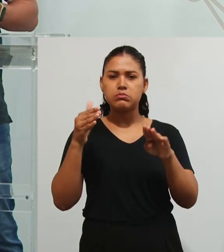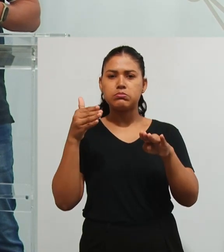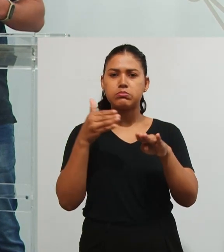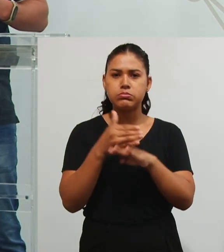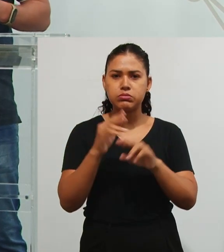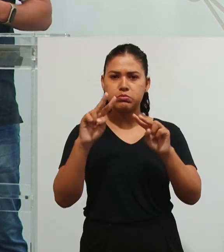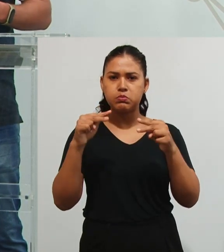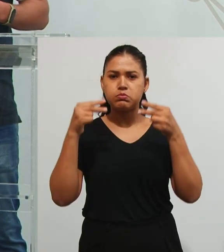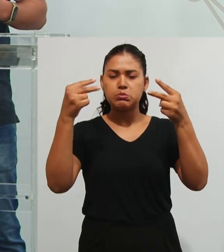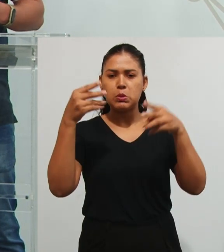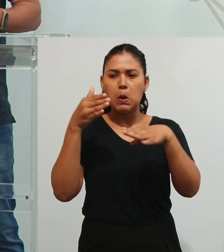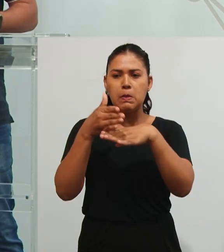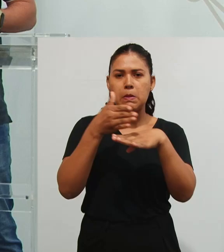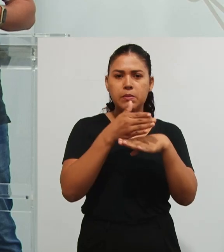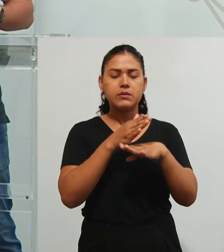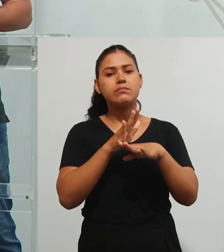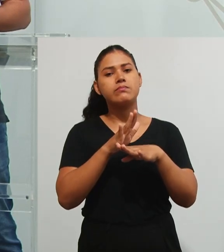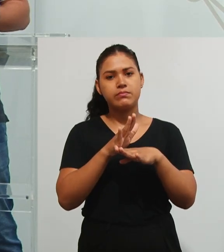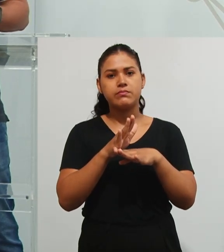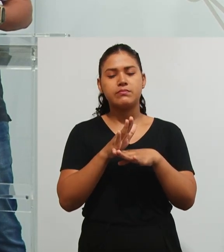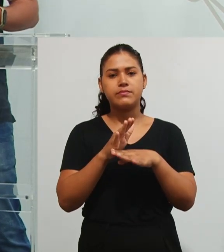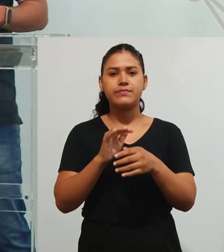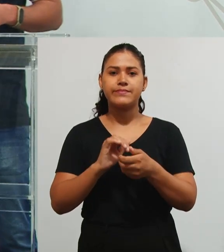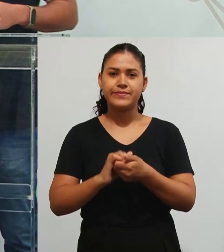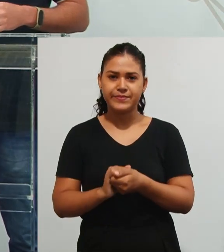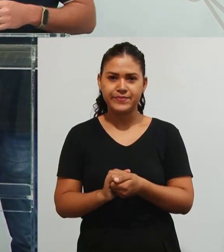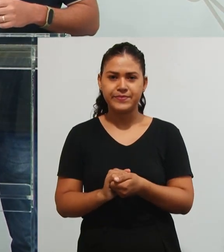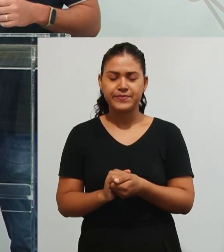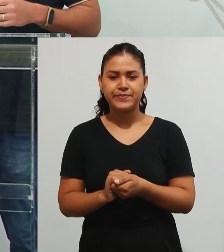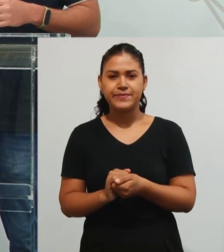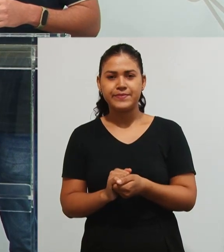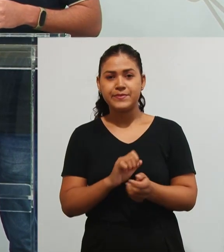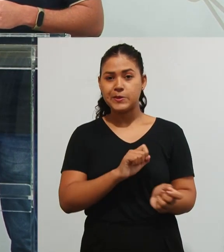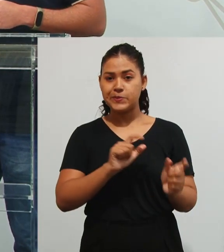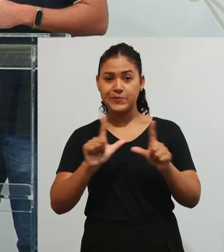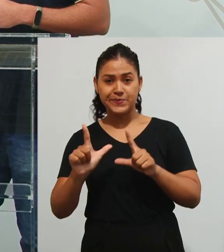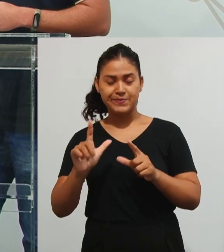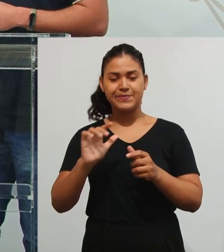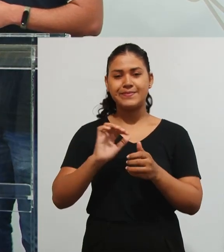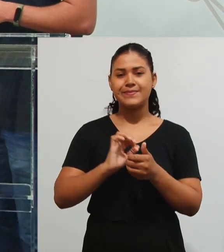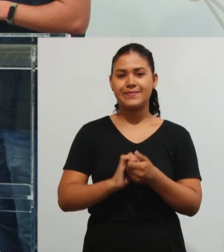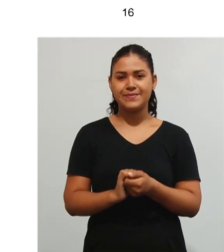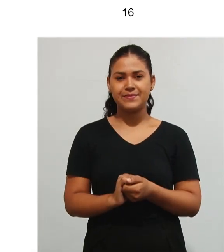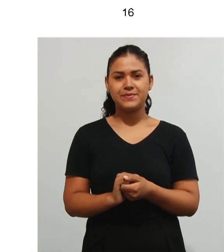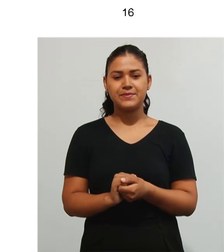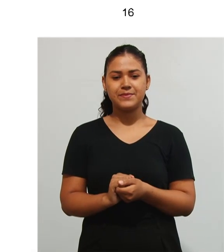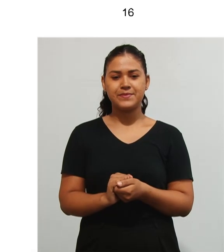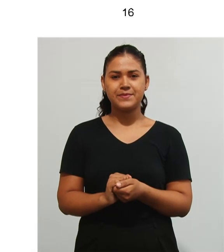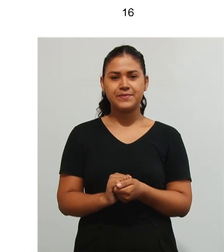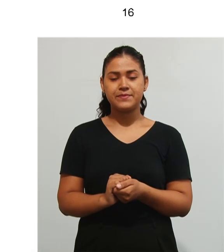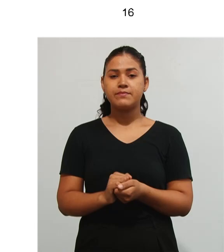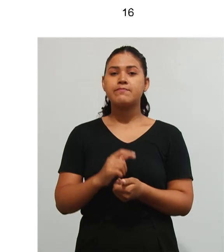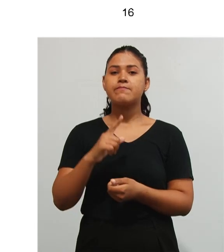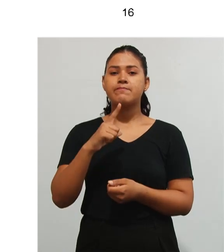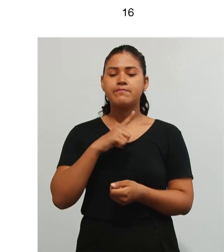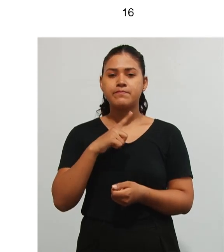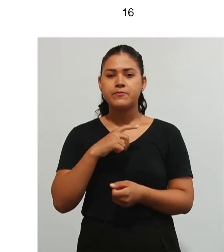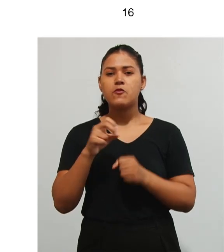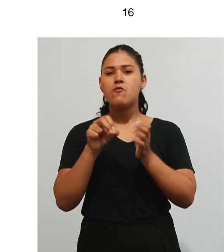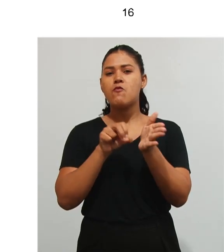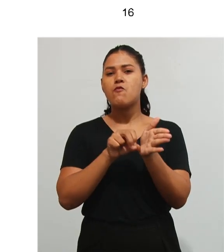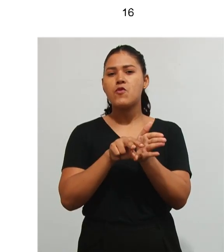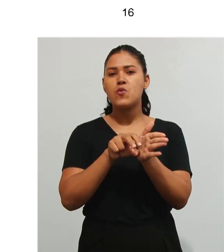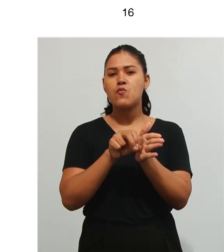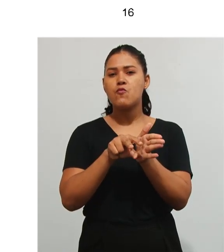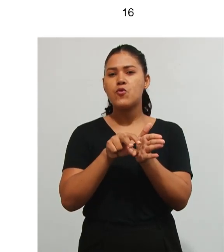seja alvo de ameaças na internet, ok? Retomando nosso slide. E aí nós temos o vírus, que nada